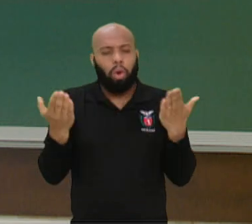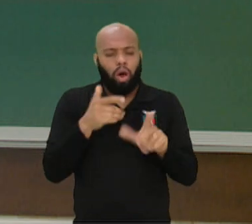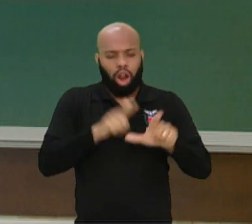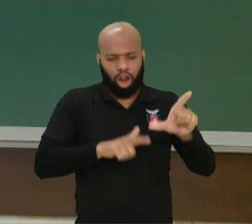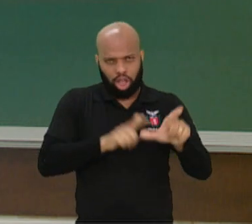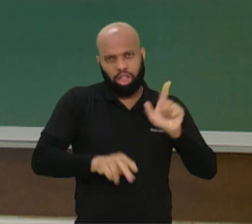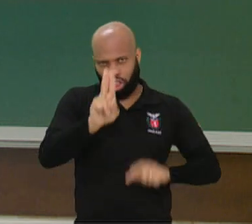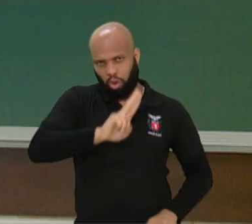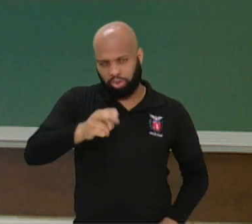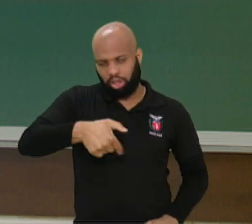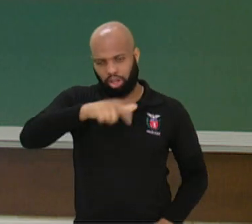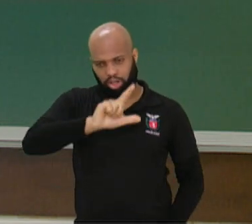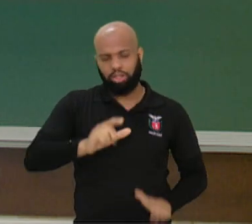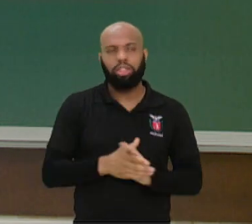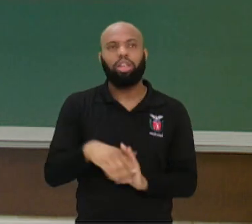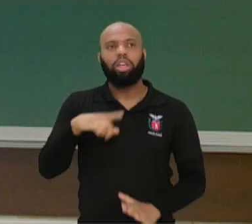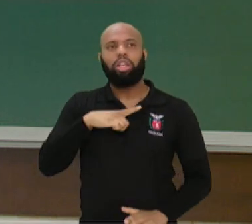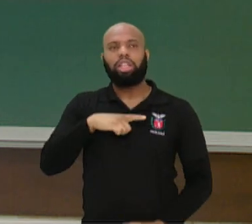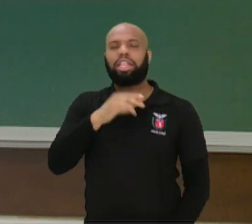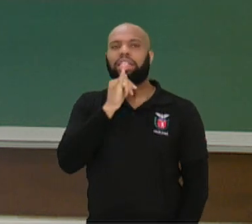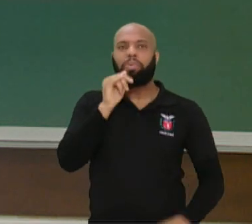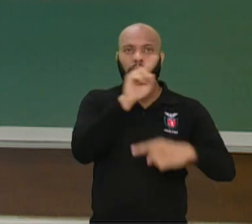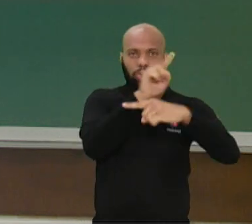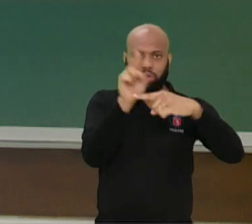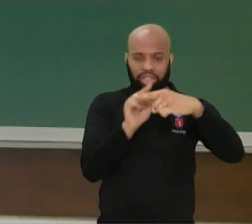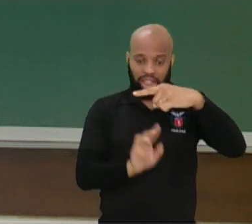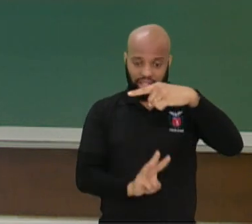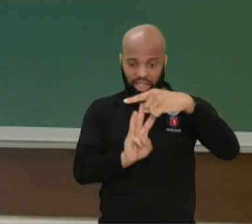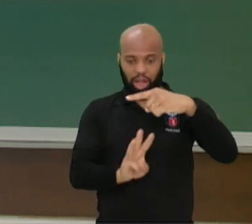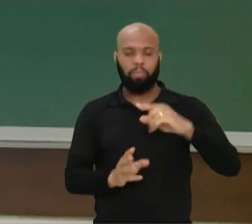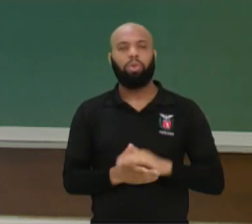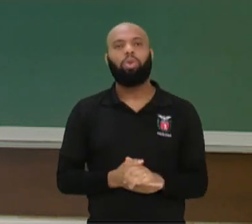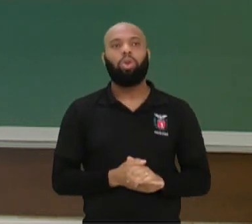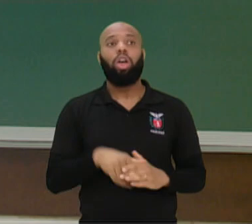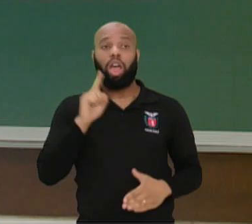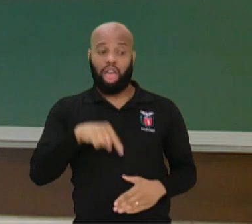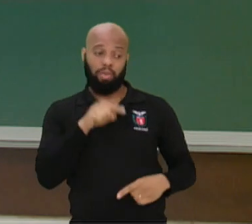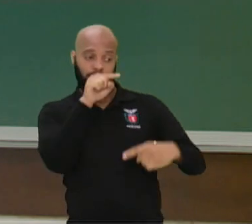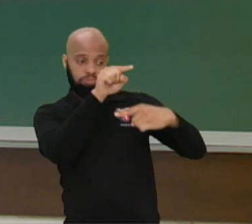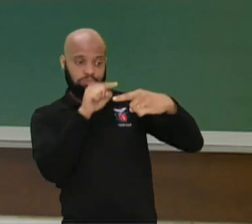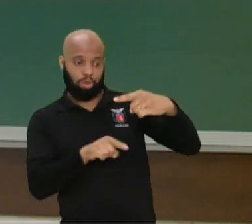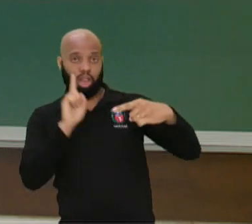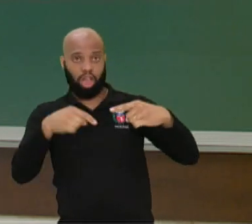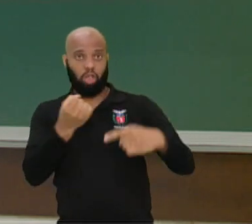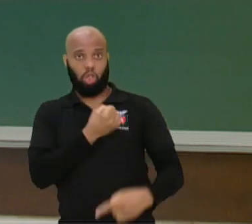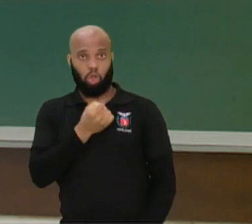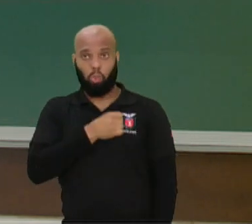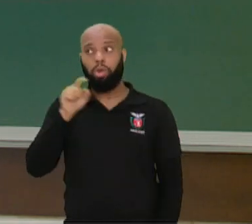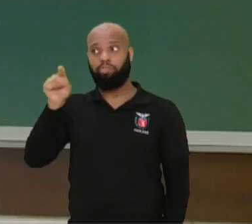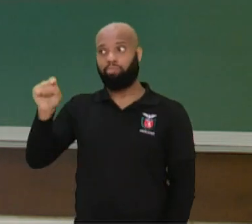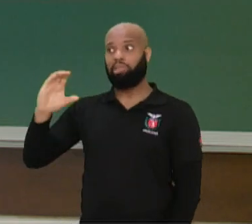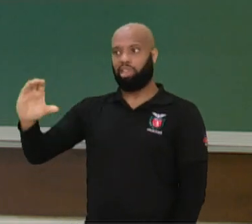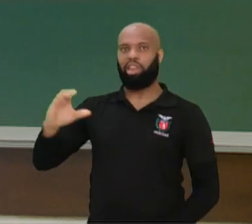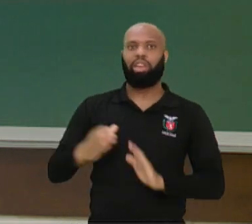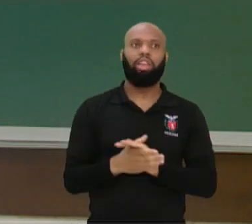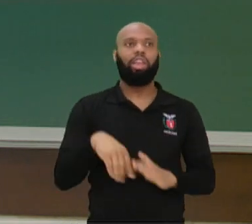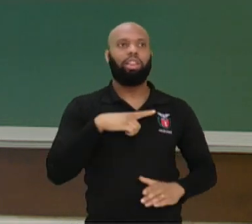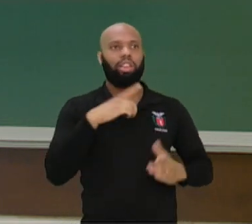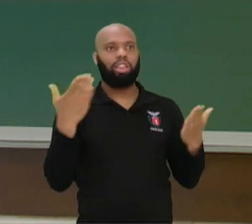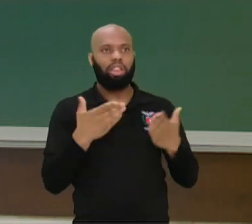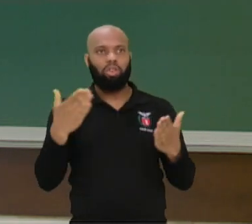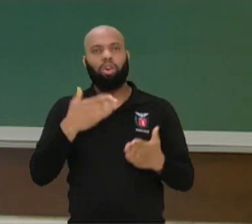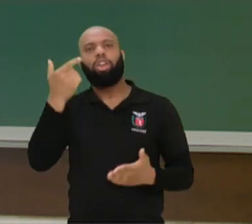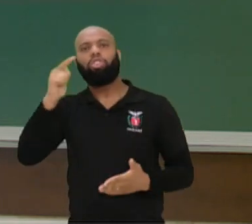Nós vamos, se eu tenho Z dividido por W, números complexos, eu vou repetir Z dividido